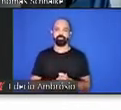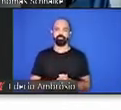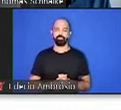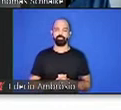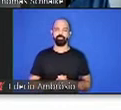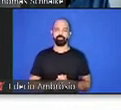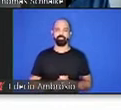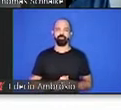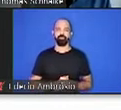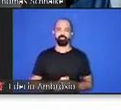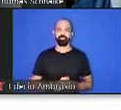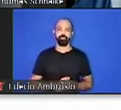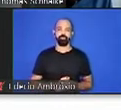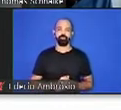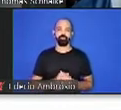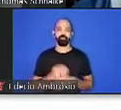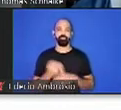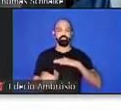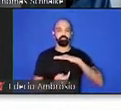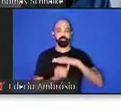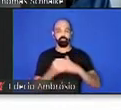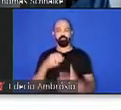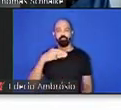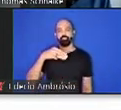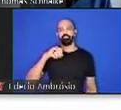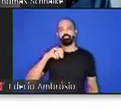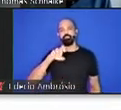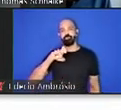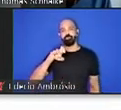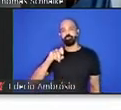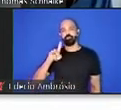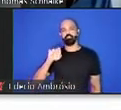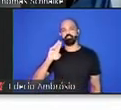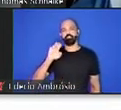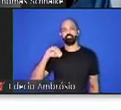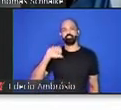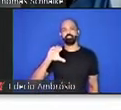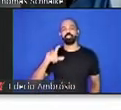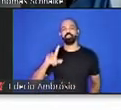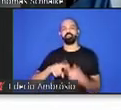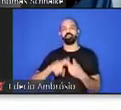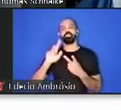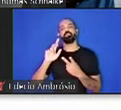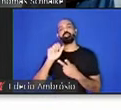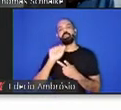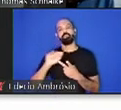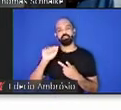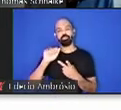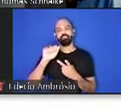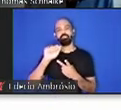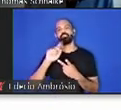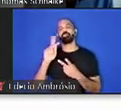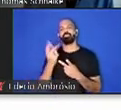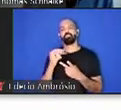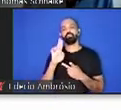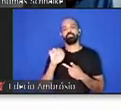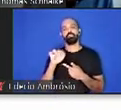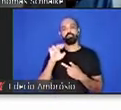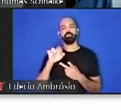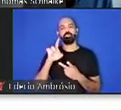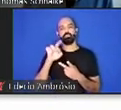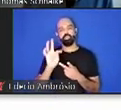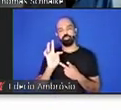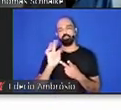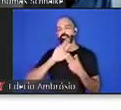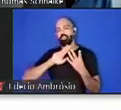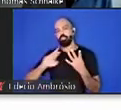os institutos Max Planck, associações Humboldt e etc., e etc., bem como a